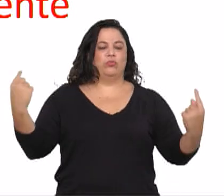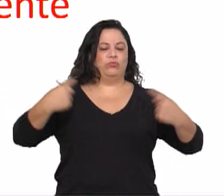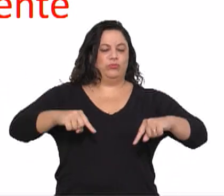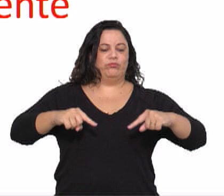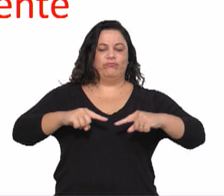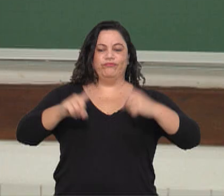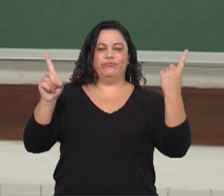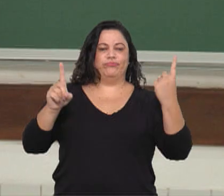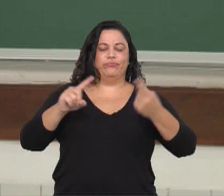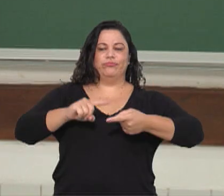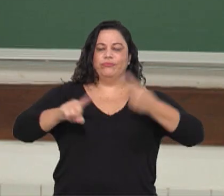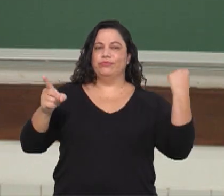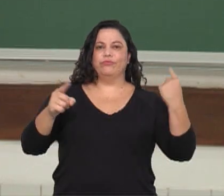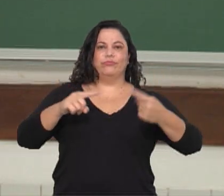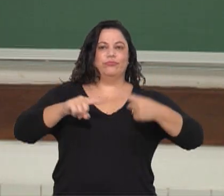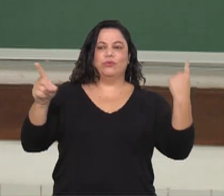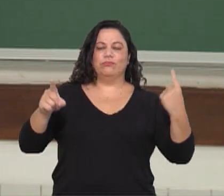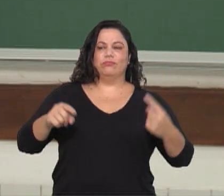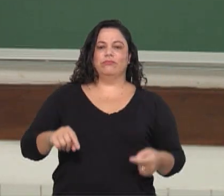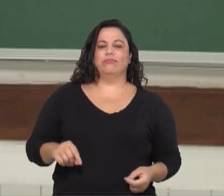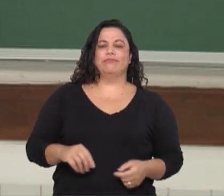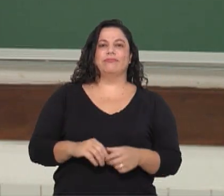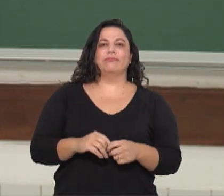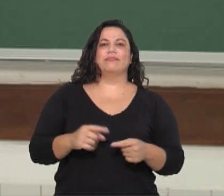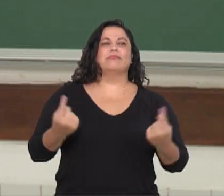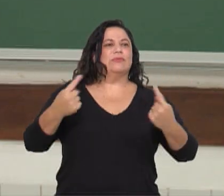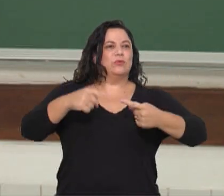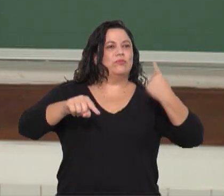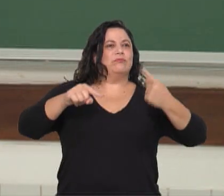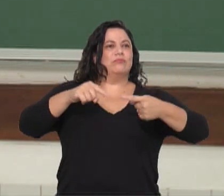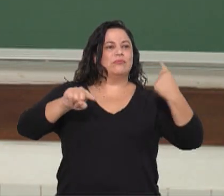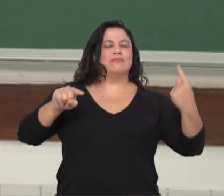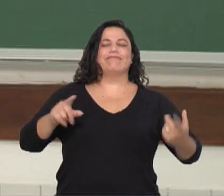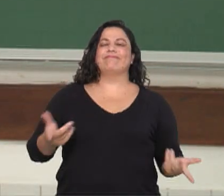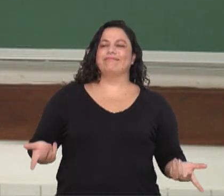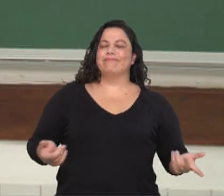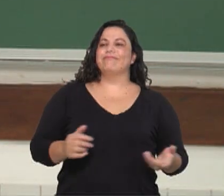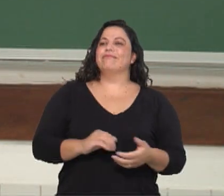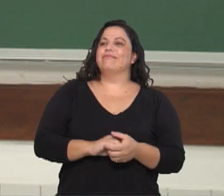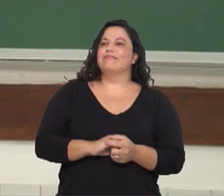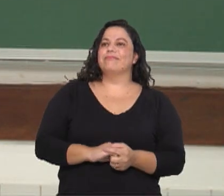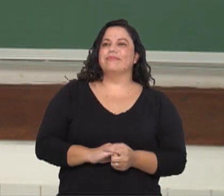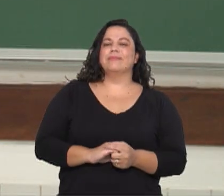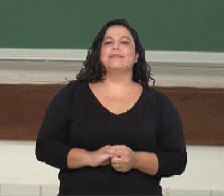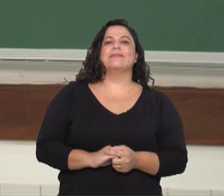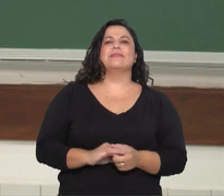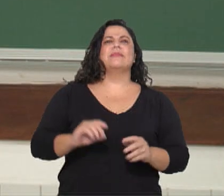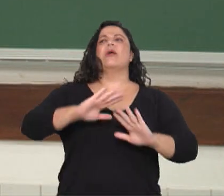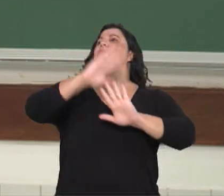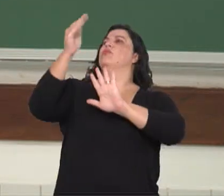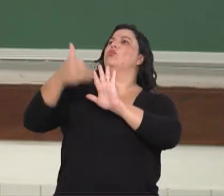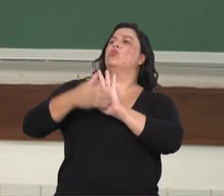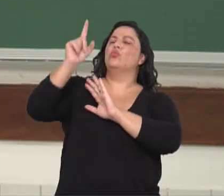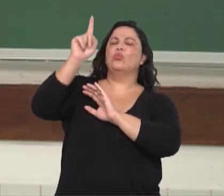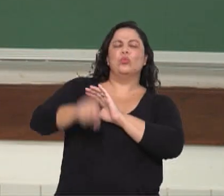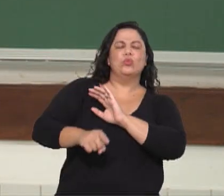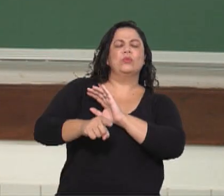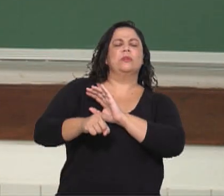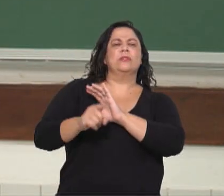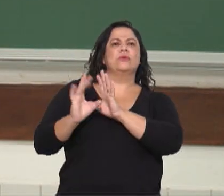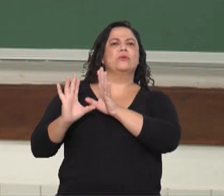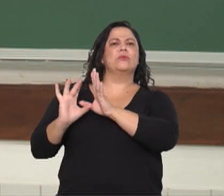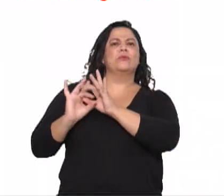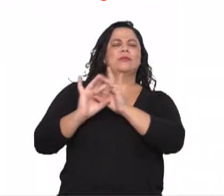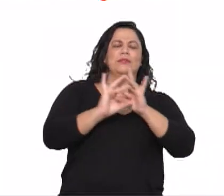e palavras que são contrárias, ok? Tudo isso faz parte de uma coisa